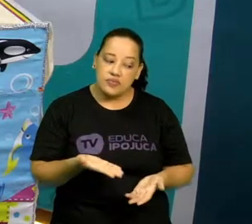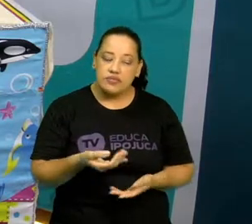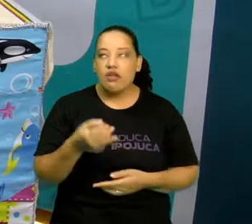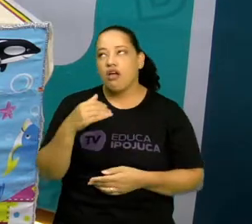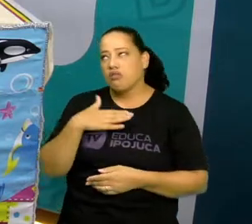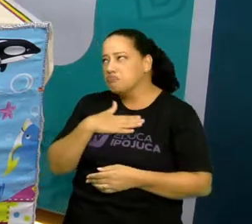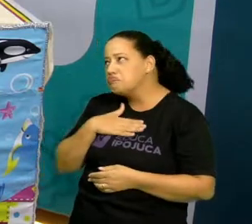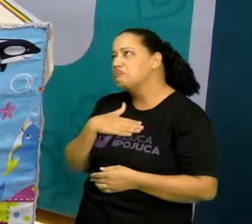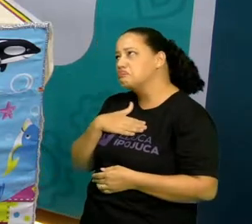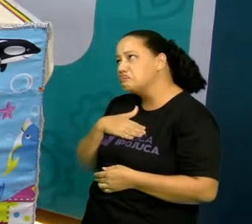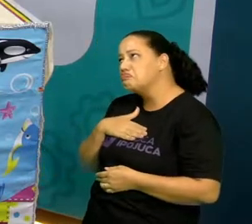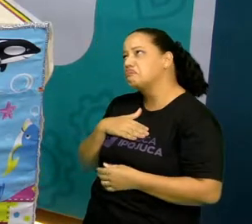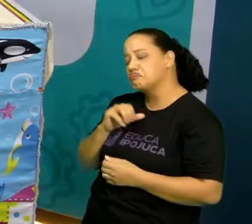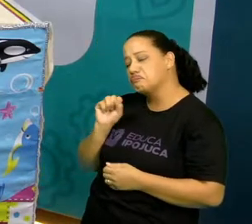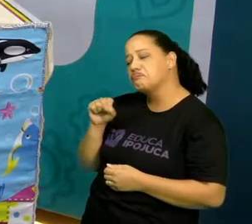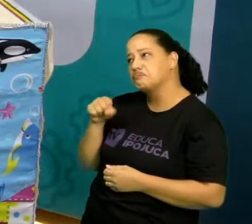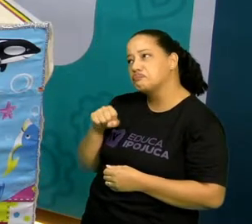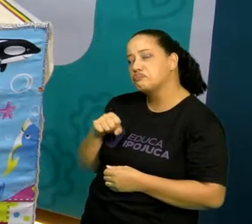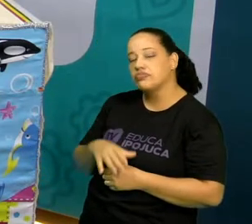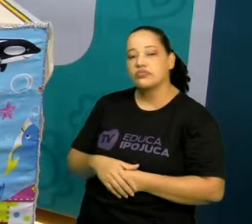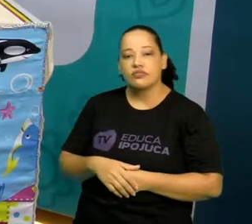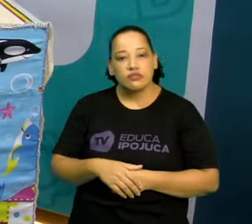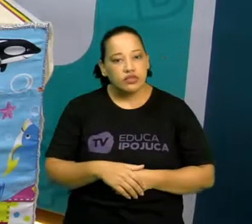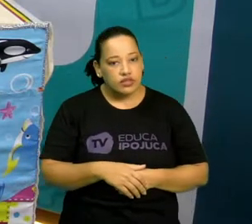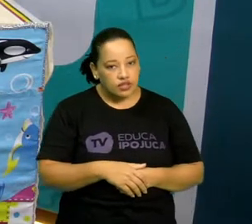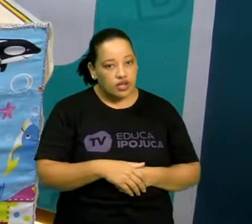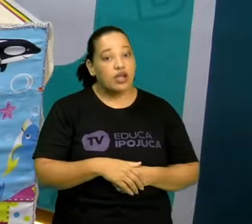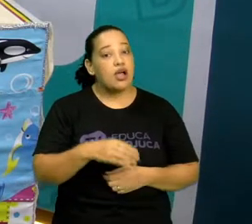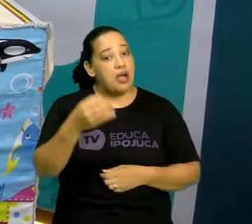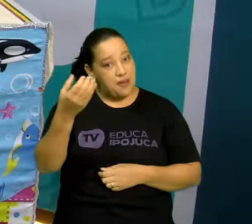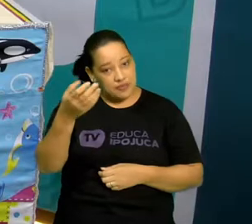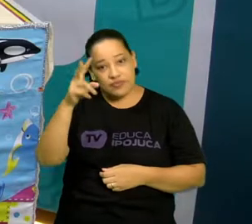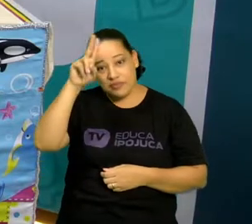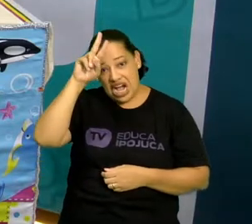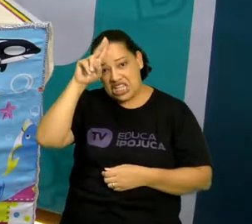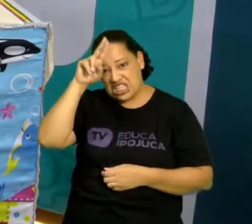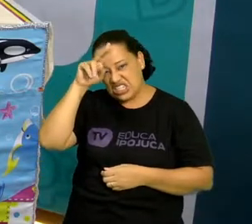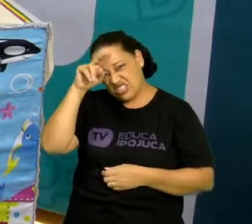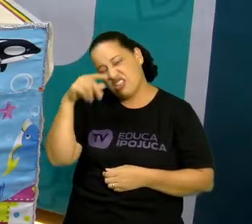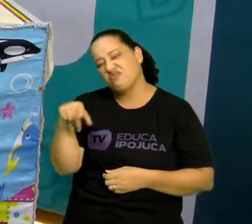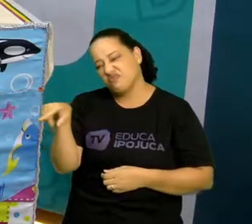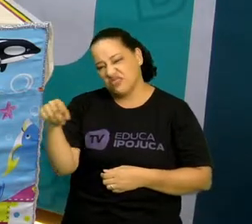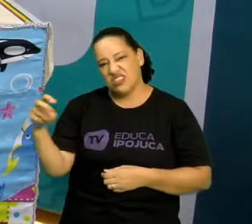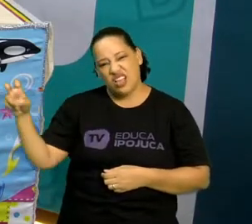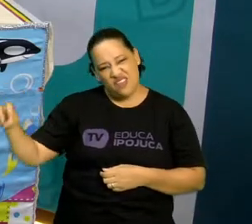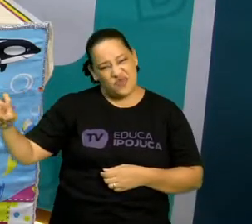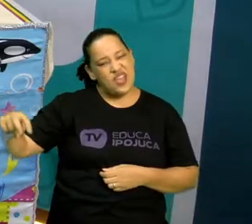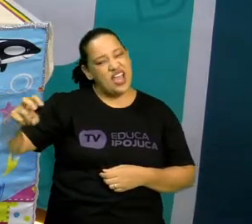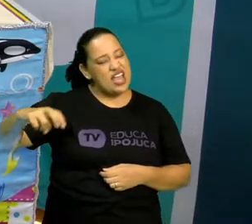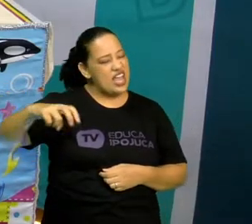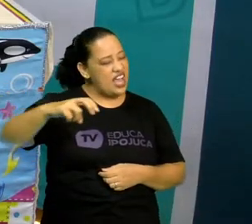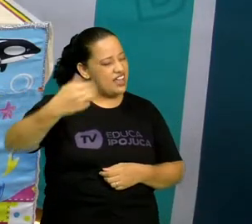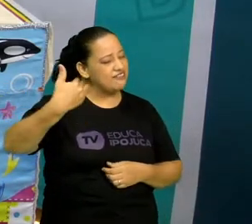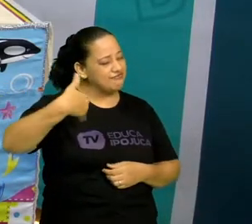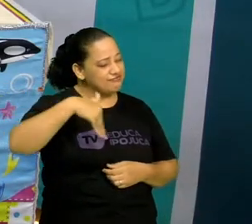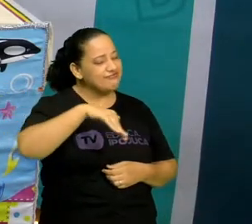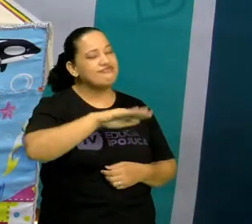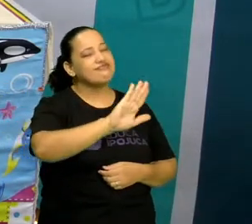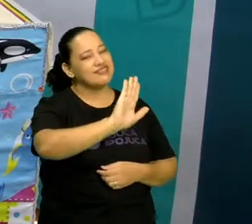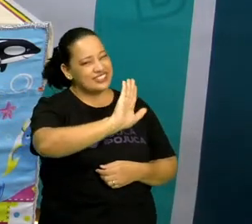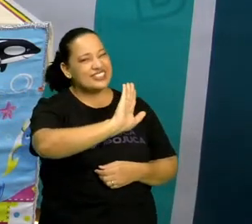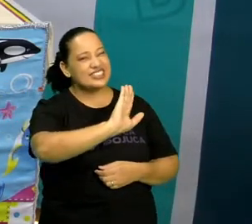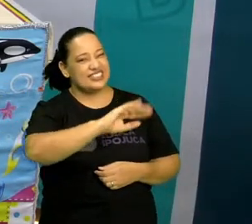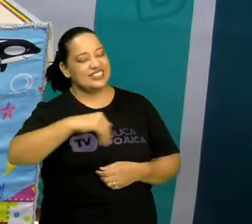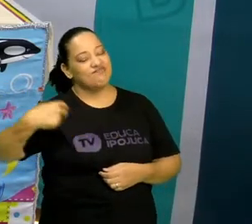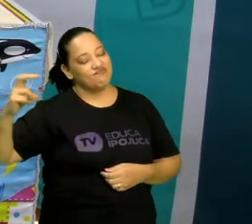não. Não, criança, a Dona Baratinha disse... Vá andando, seu rapaz. E